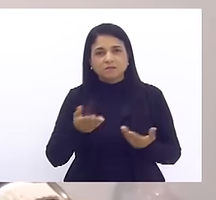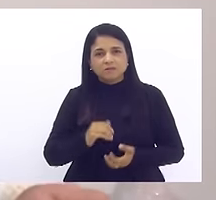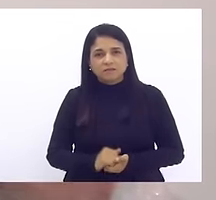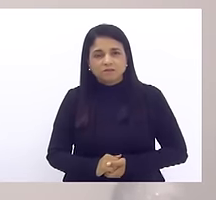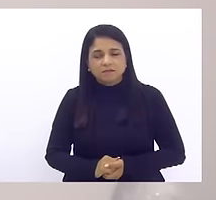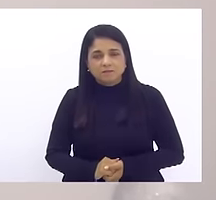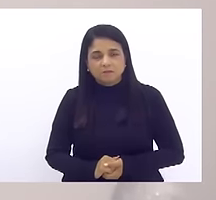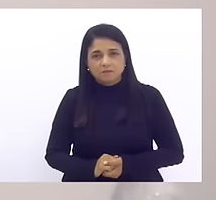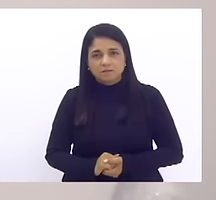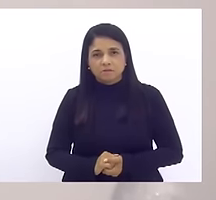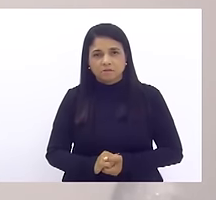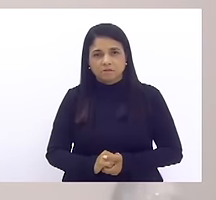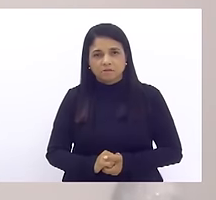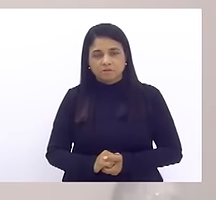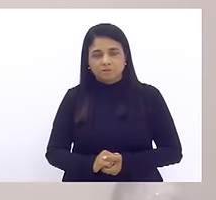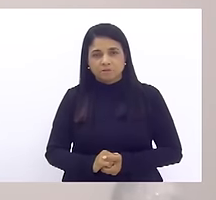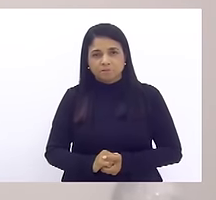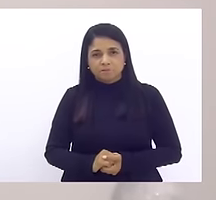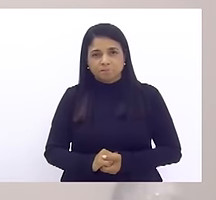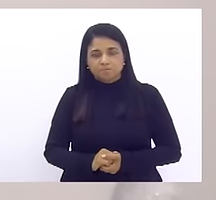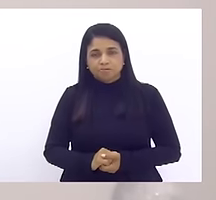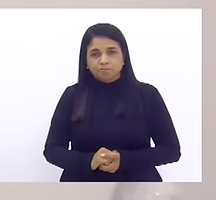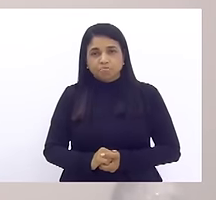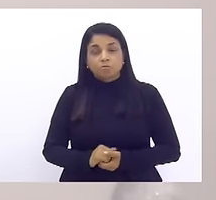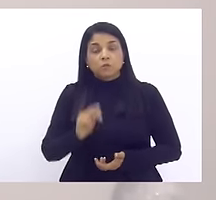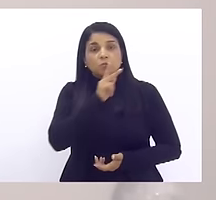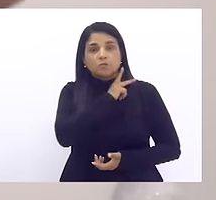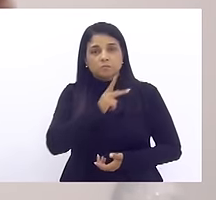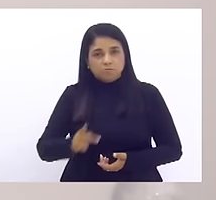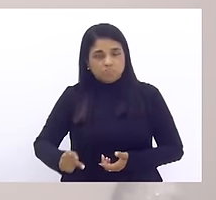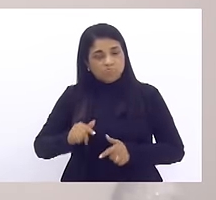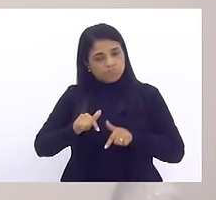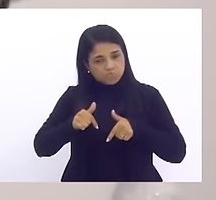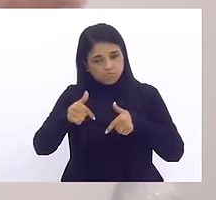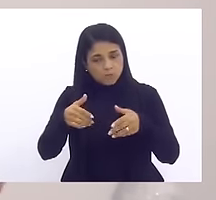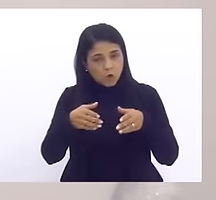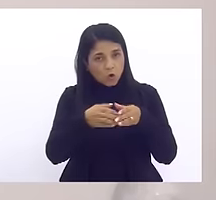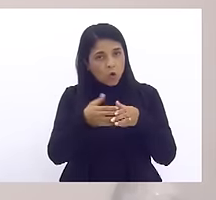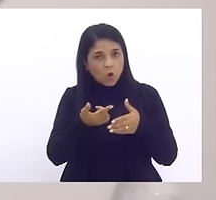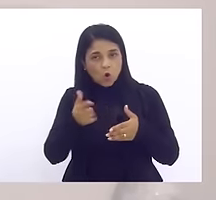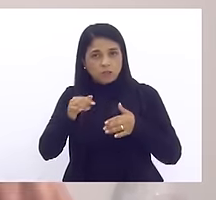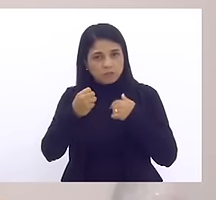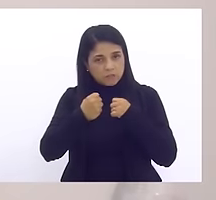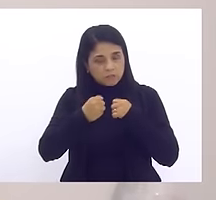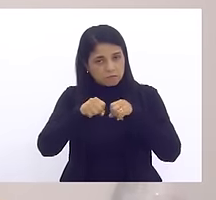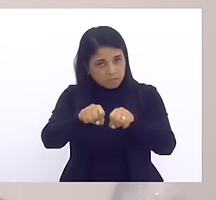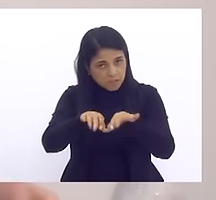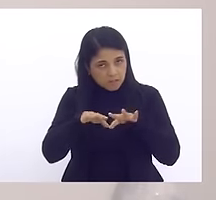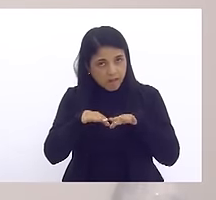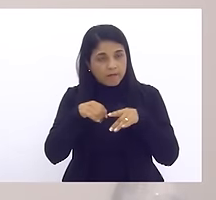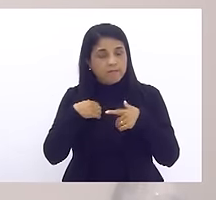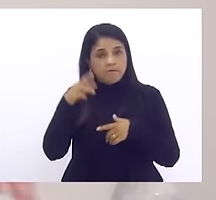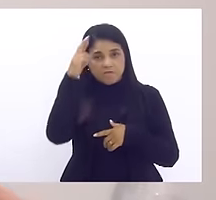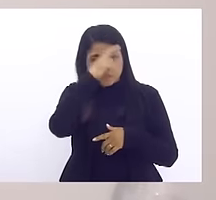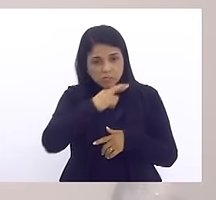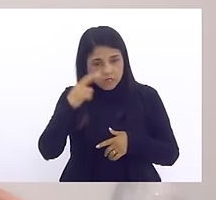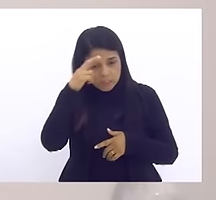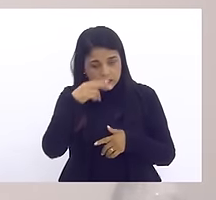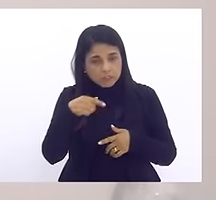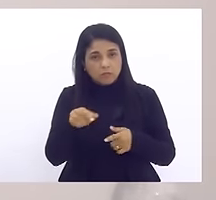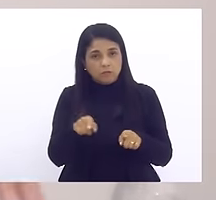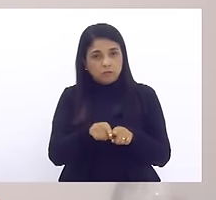E aí presidente nós temos afazeres temos outras comissões temos sucessãos plenárias temos fiscalizações e vem para cá